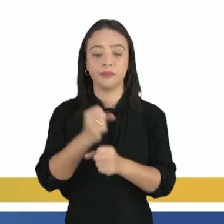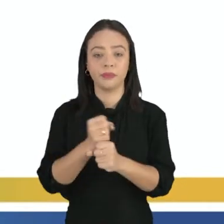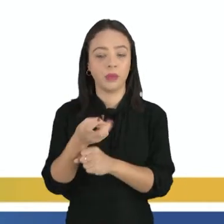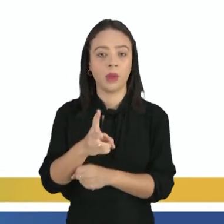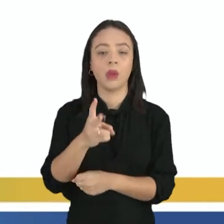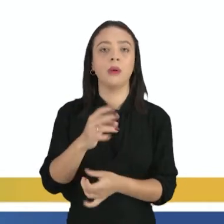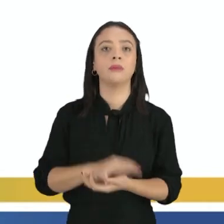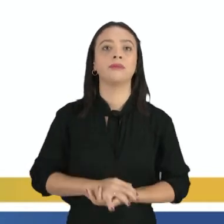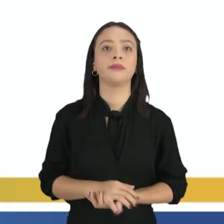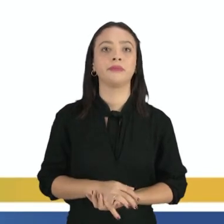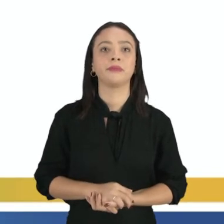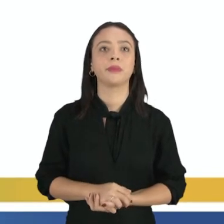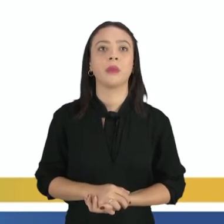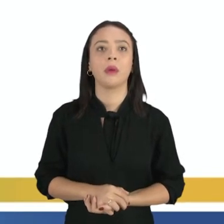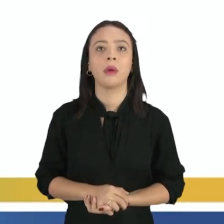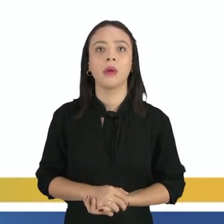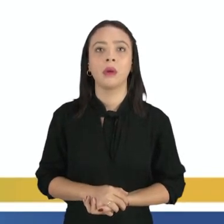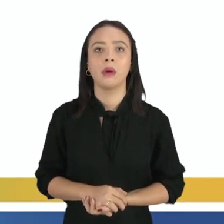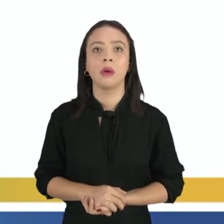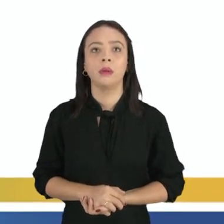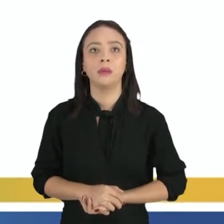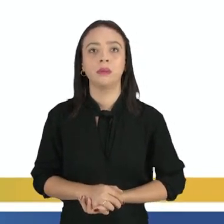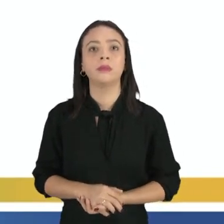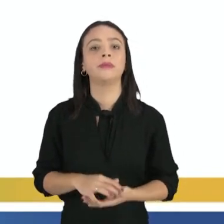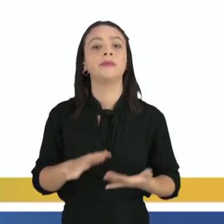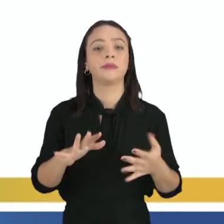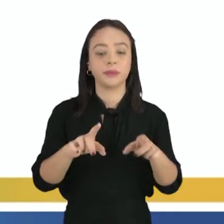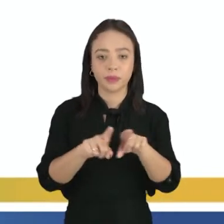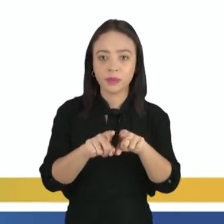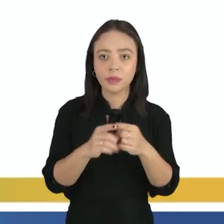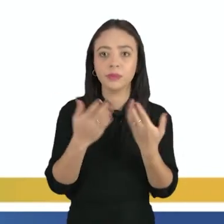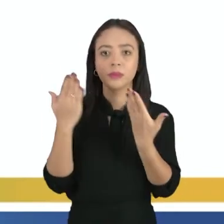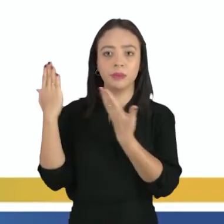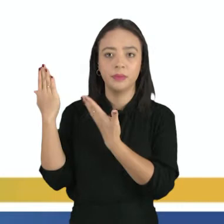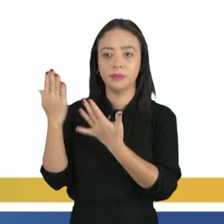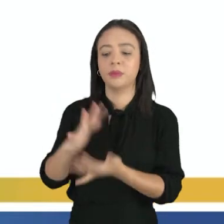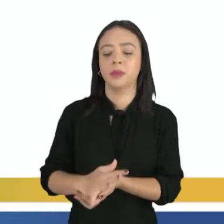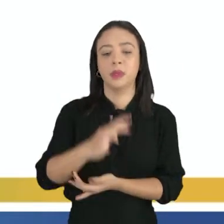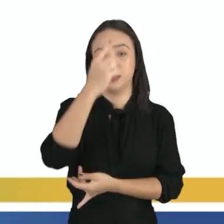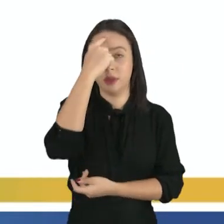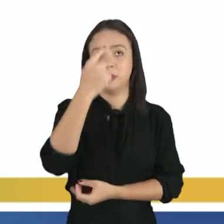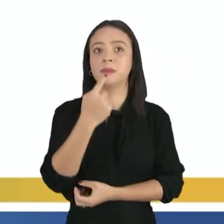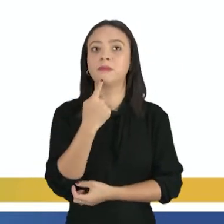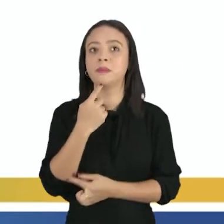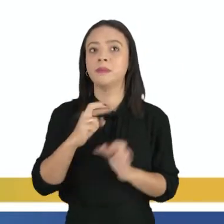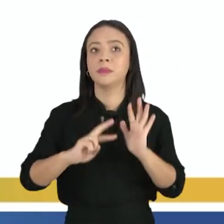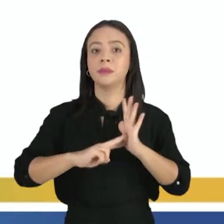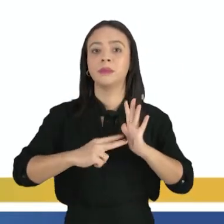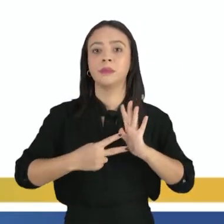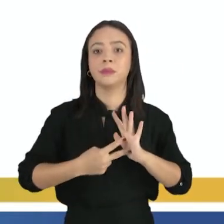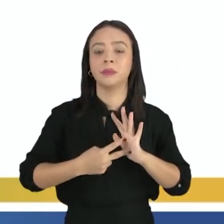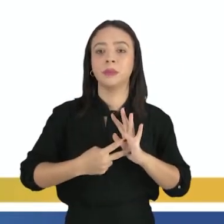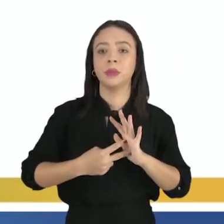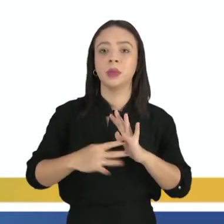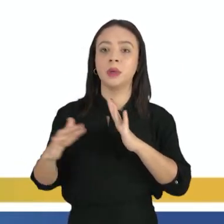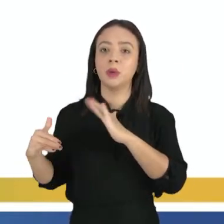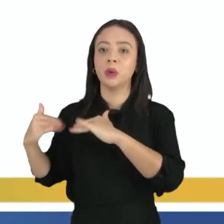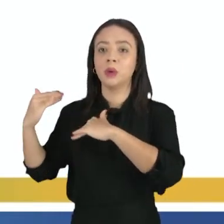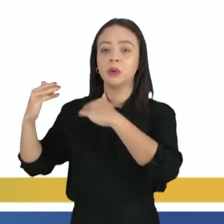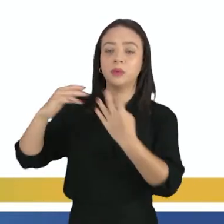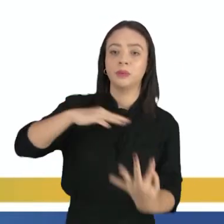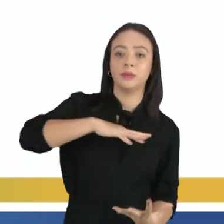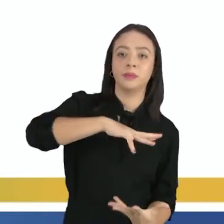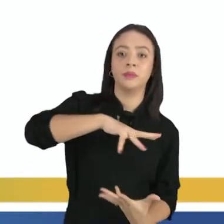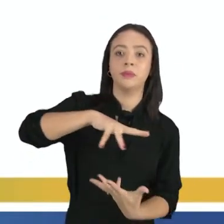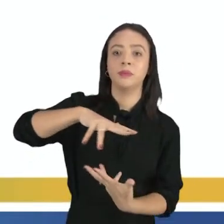incluso. Então, vamos lá. E aí eu trouxe aqui algumas figuras, né, que representam o desenvolvimento sustentável. A